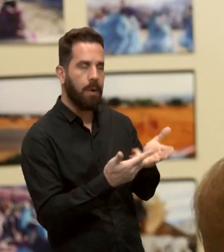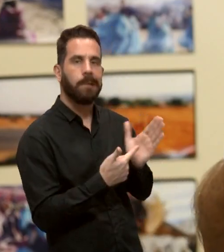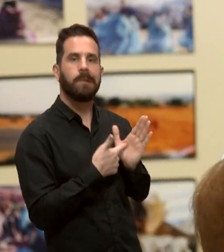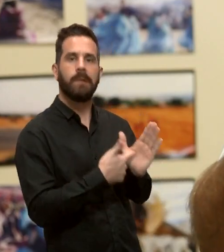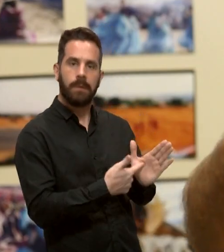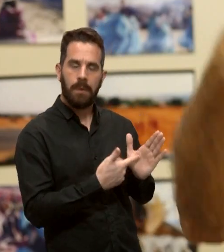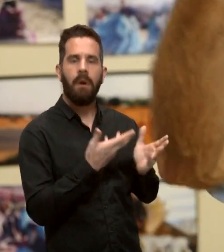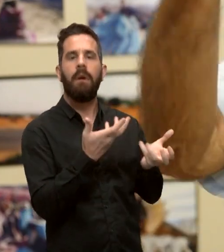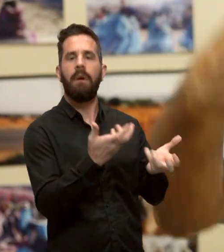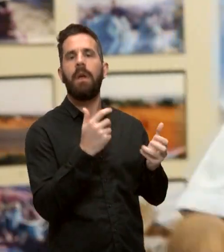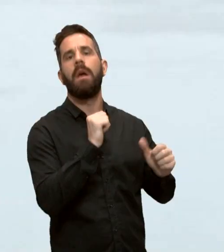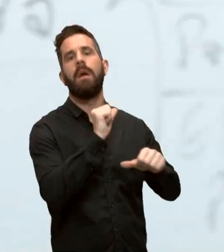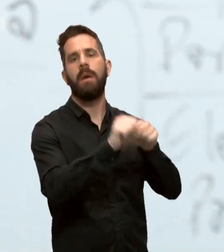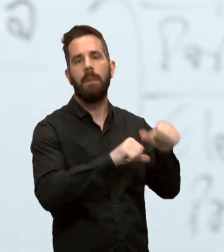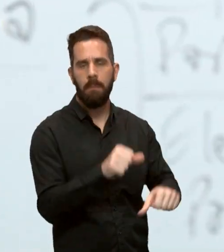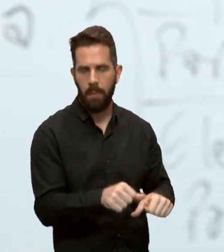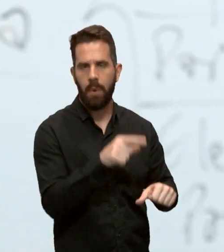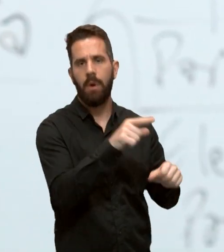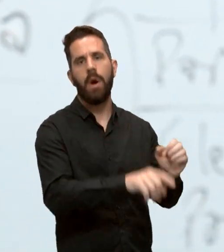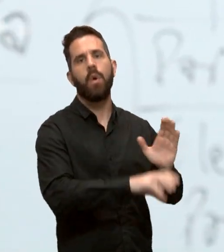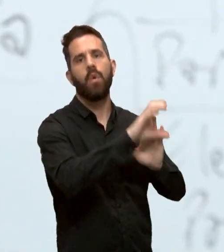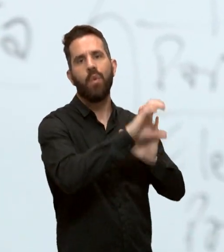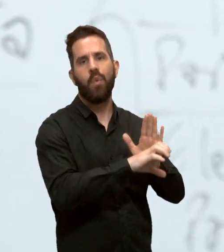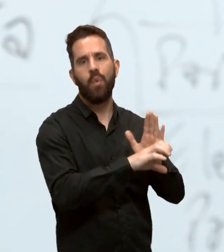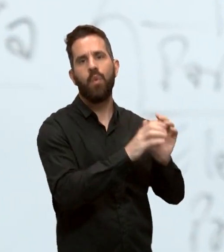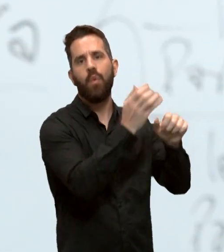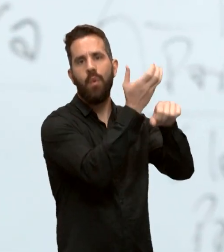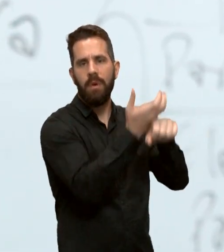alterar a grade curricular.